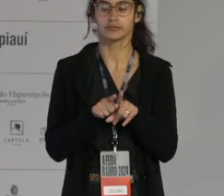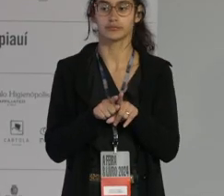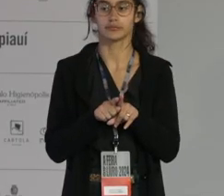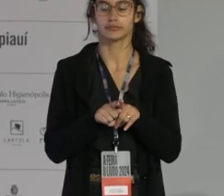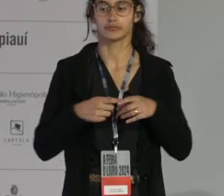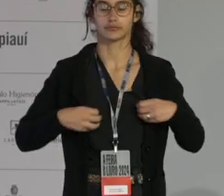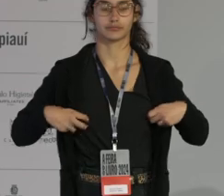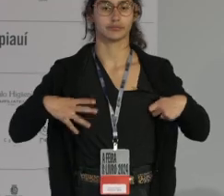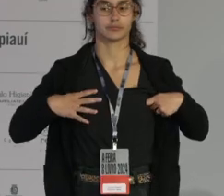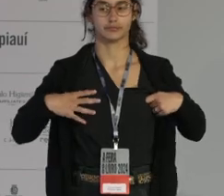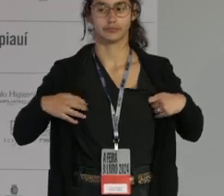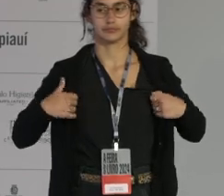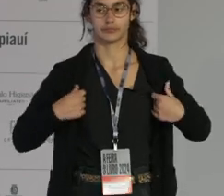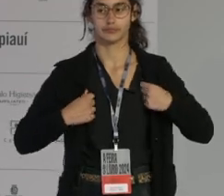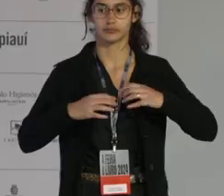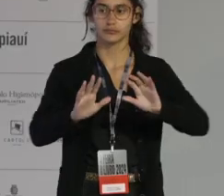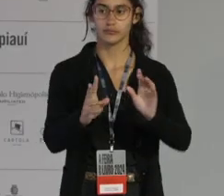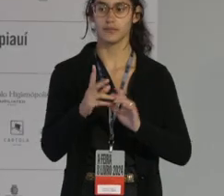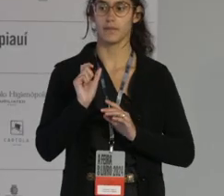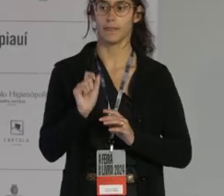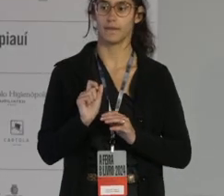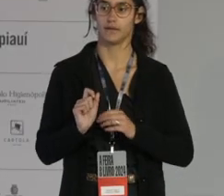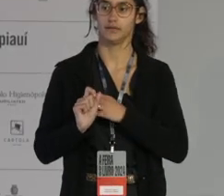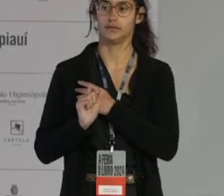Perdeu isso. Não, mas eu acho que essa coisa